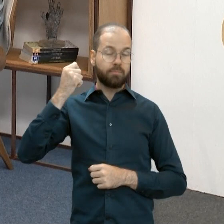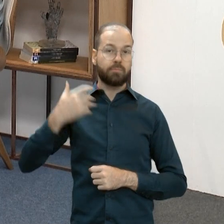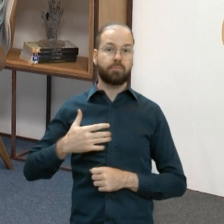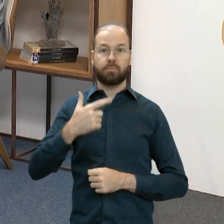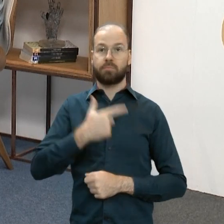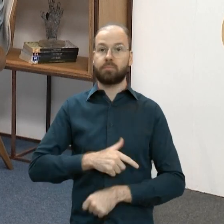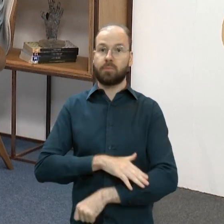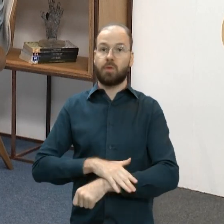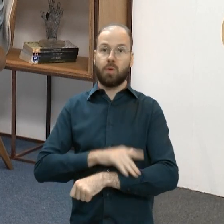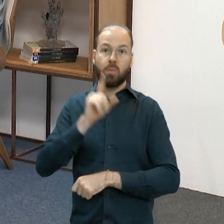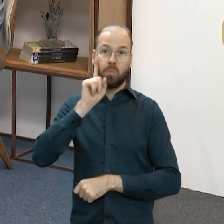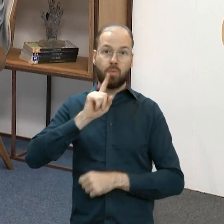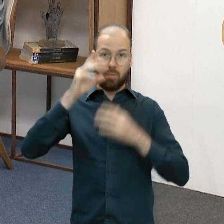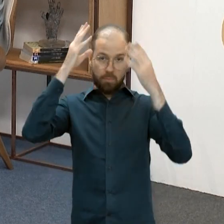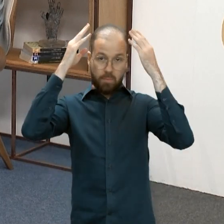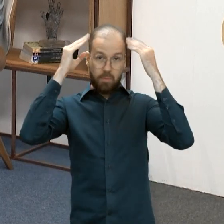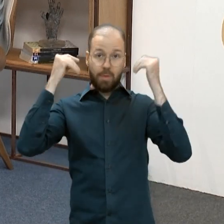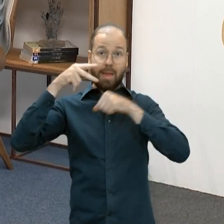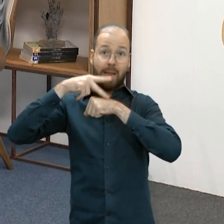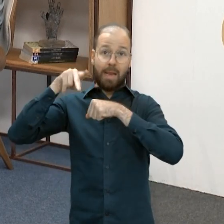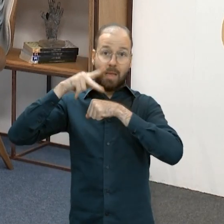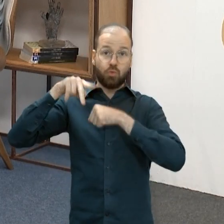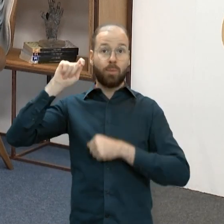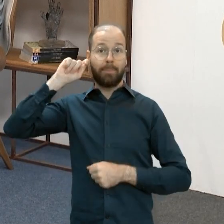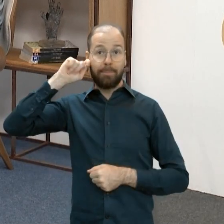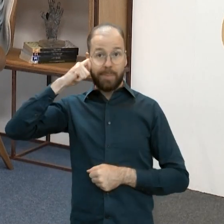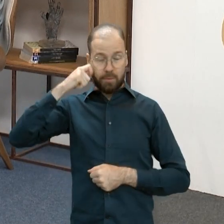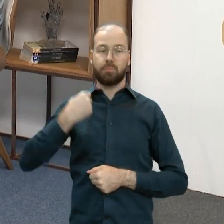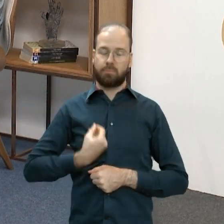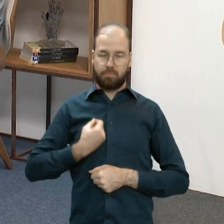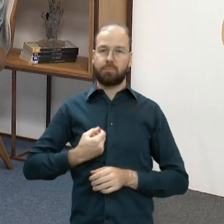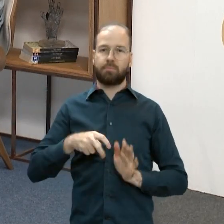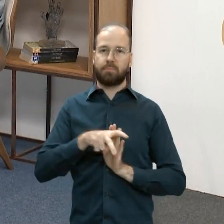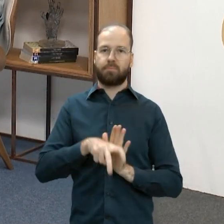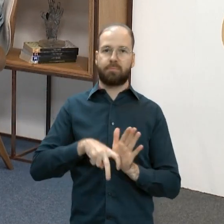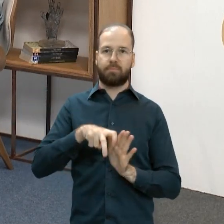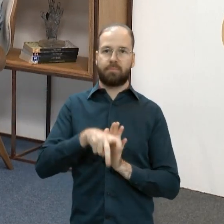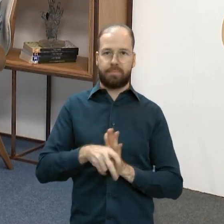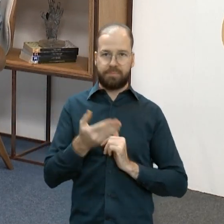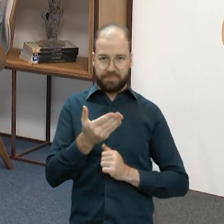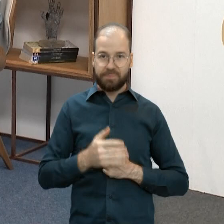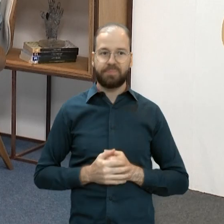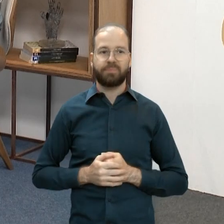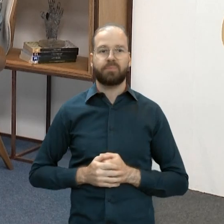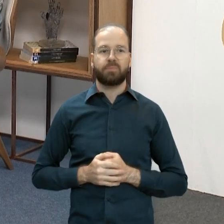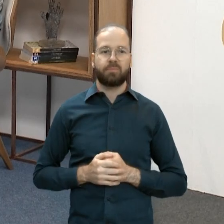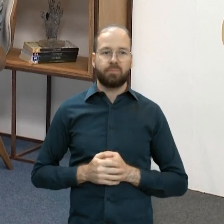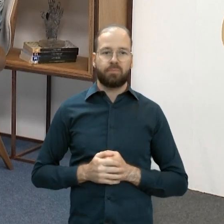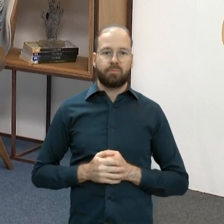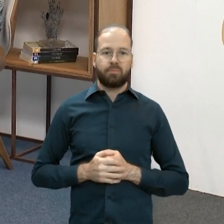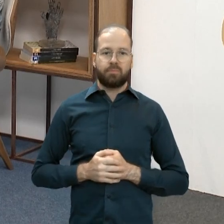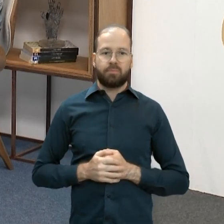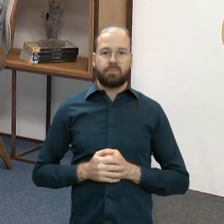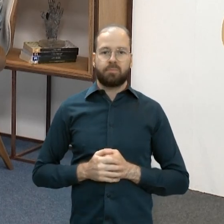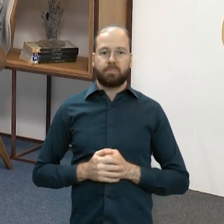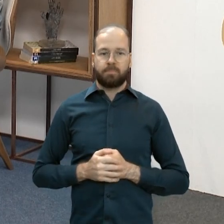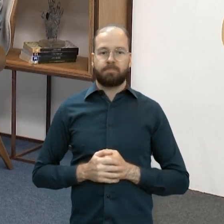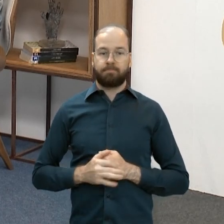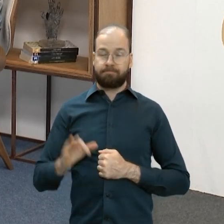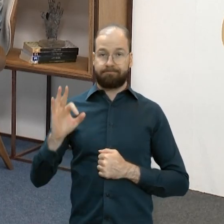pretos, olhos castanhos claros e usa cadeira de rodas. Muito bem, então para a gente começar falando sobre essa